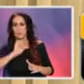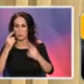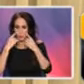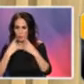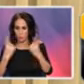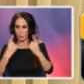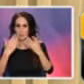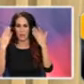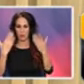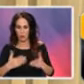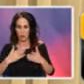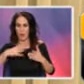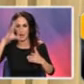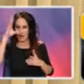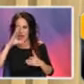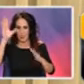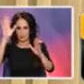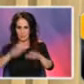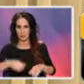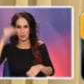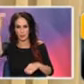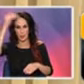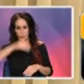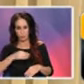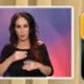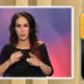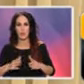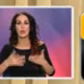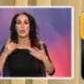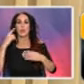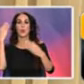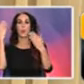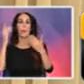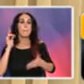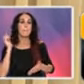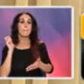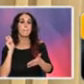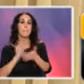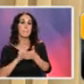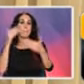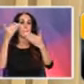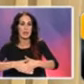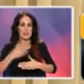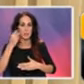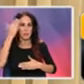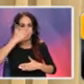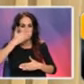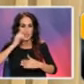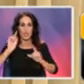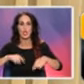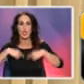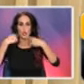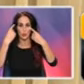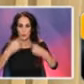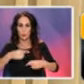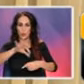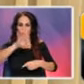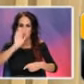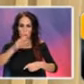apresentará à Assembleia da República no prazo de 10 dias após a sua